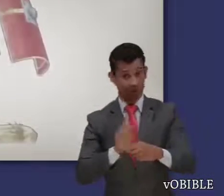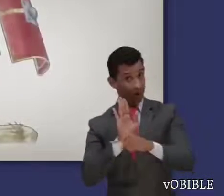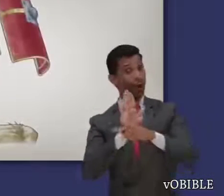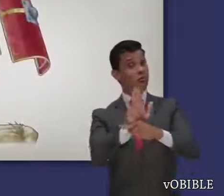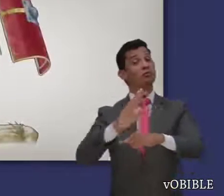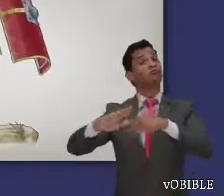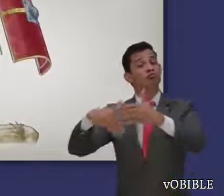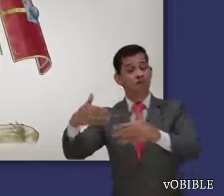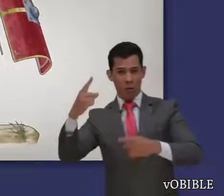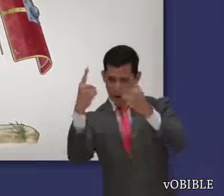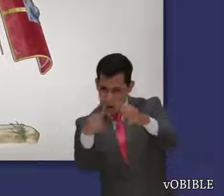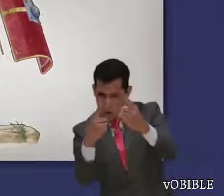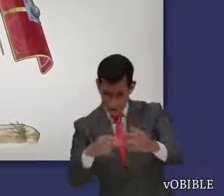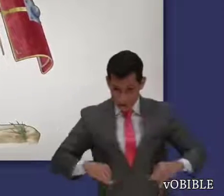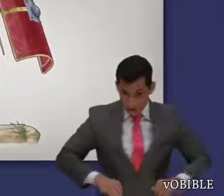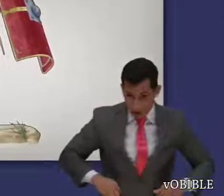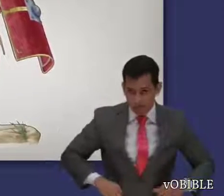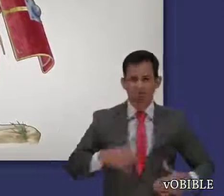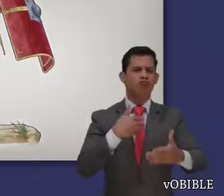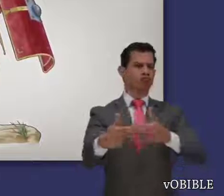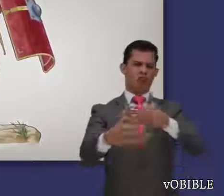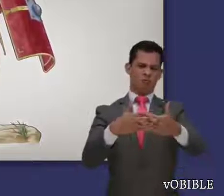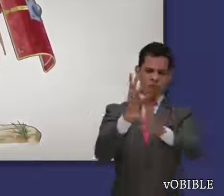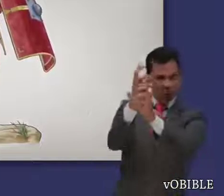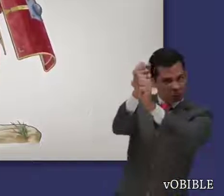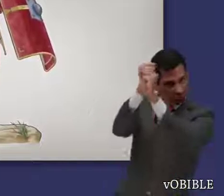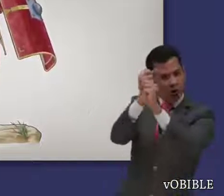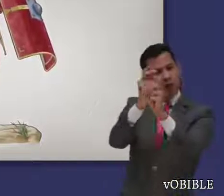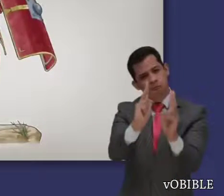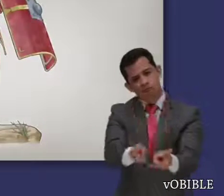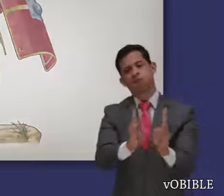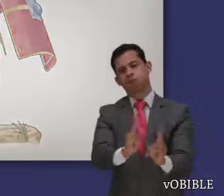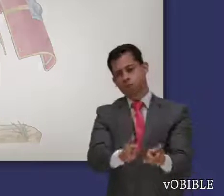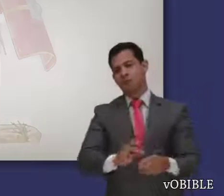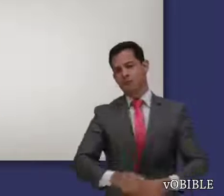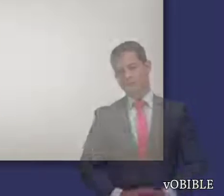Isso ia ajudá-los a continuar leais, mesmo passando por muitos problemas.